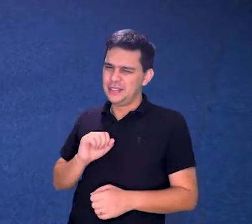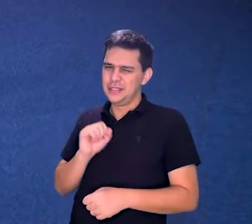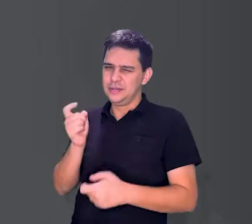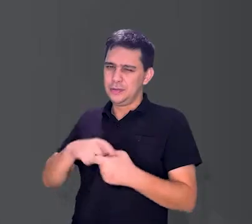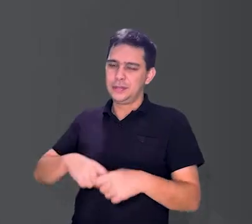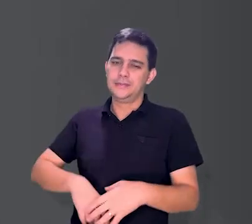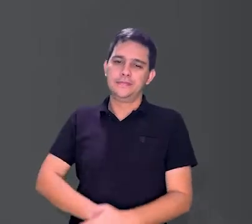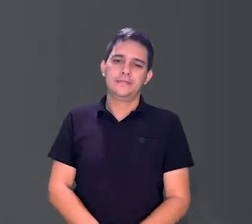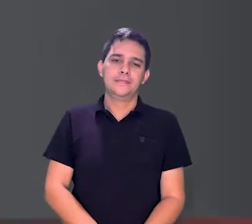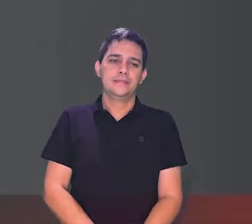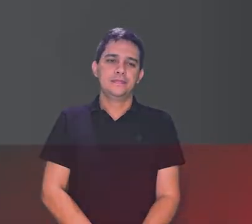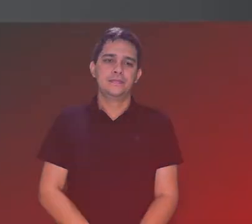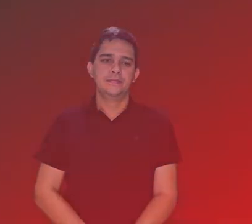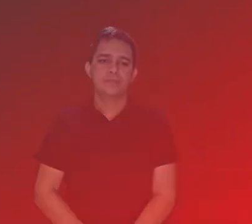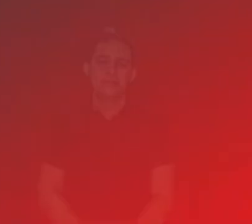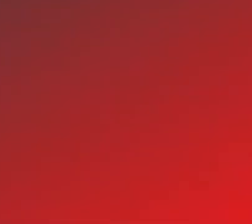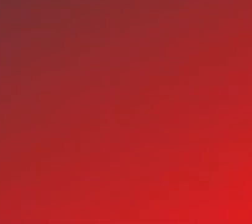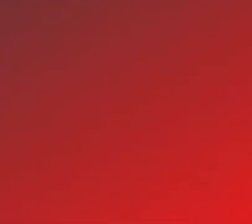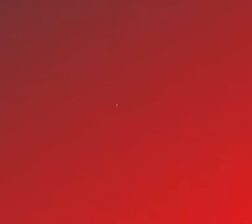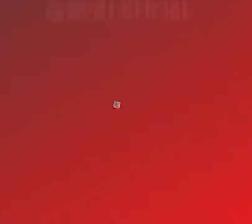já.